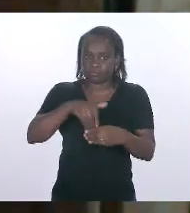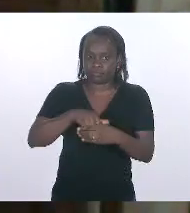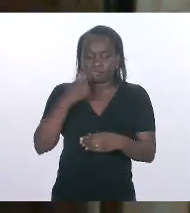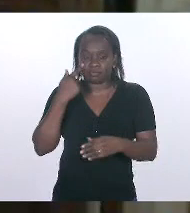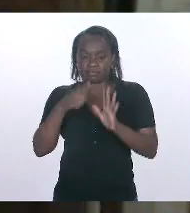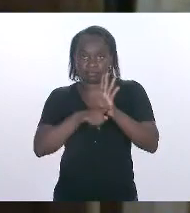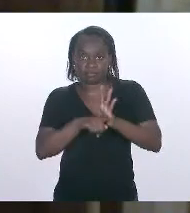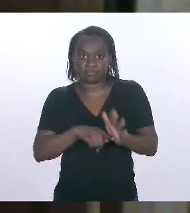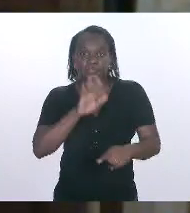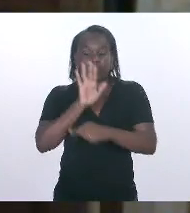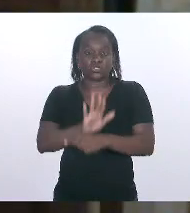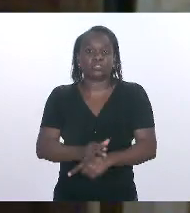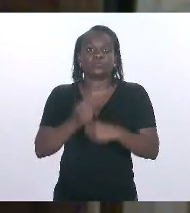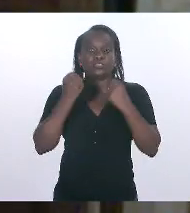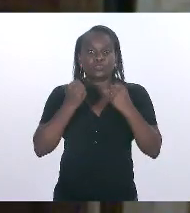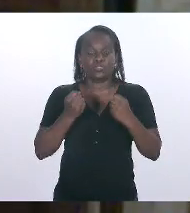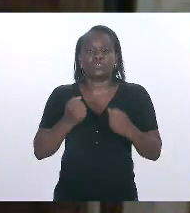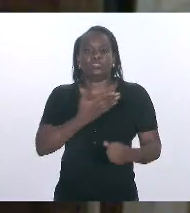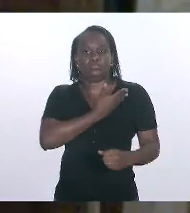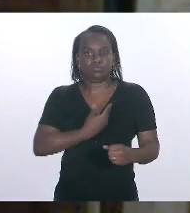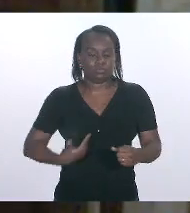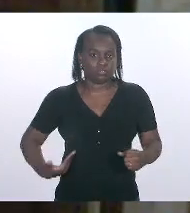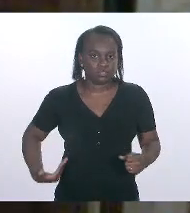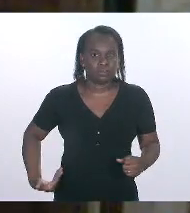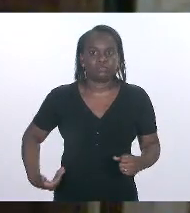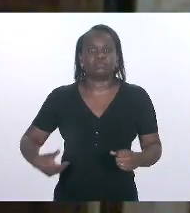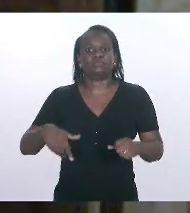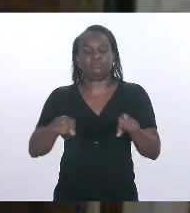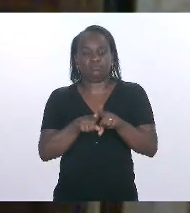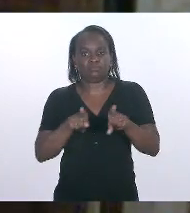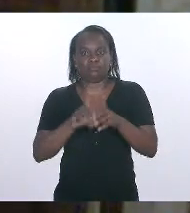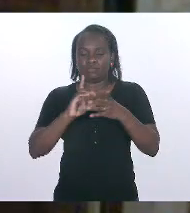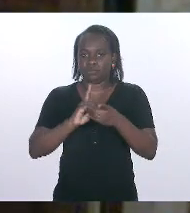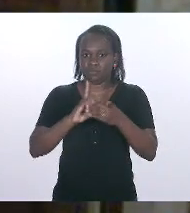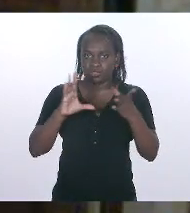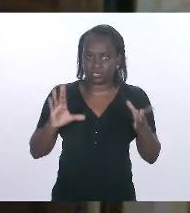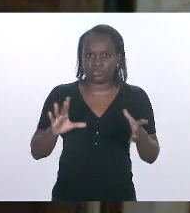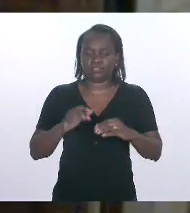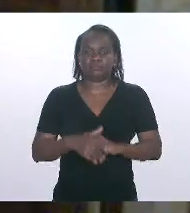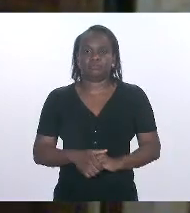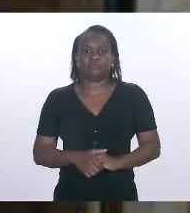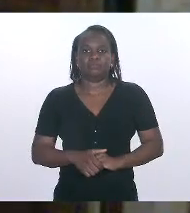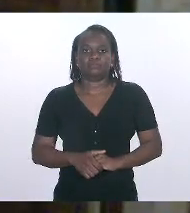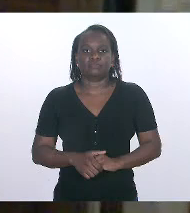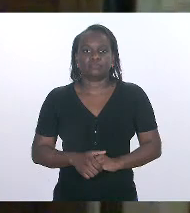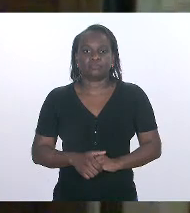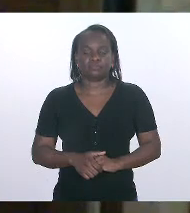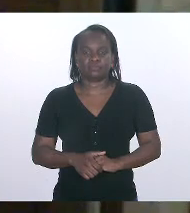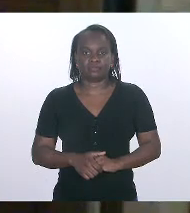para fortalecer a nossa república e a nossa democracia.